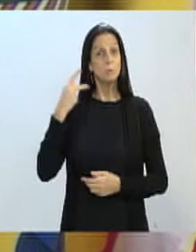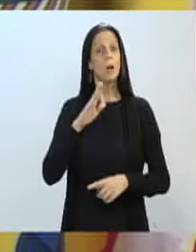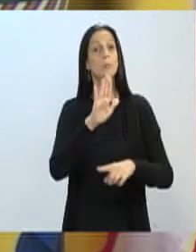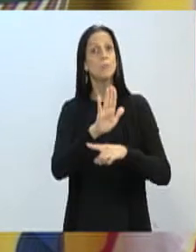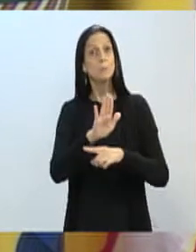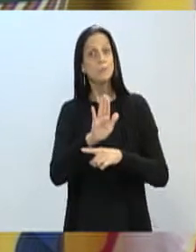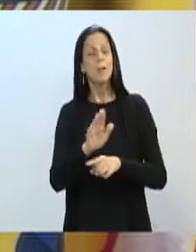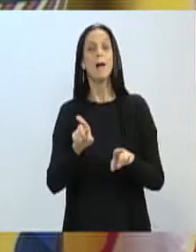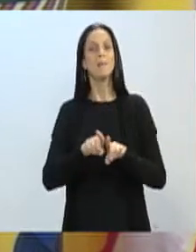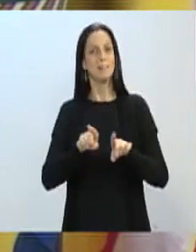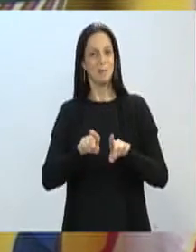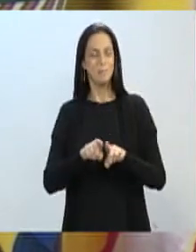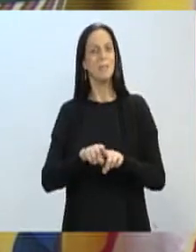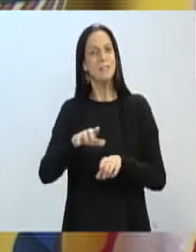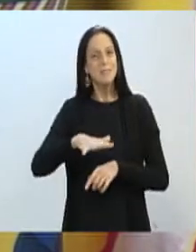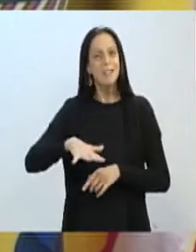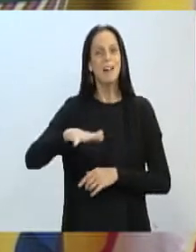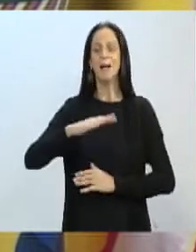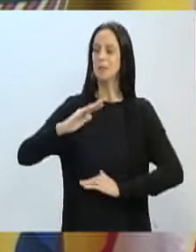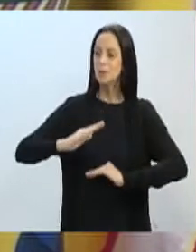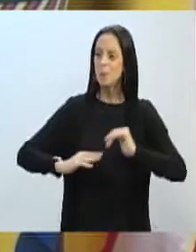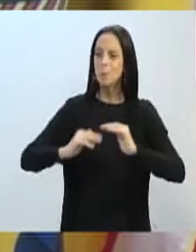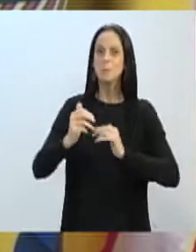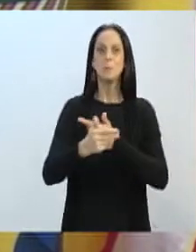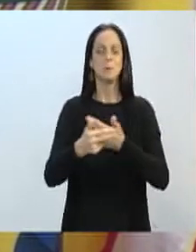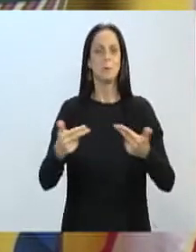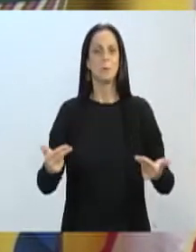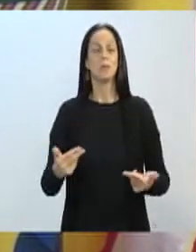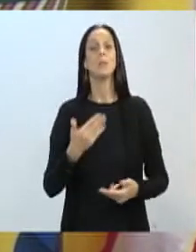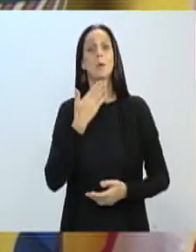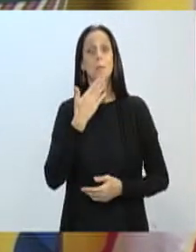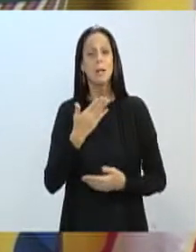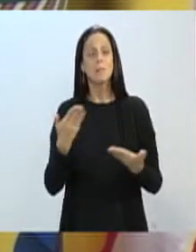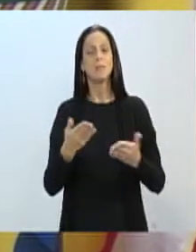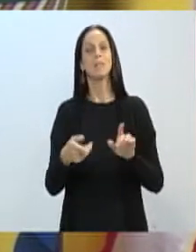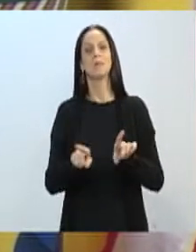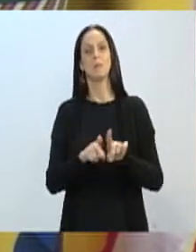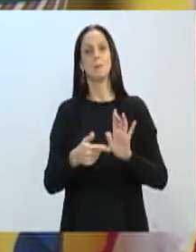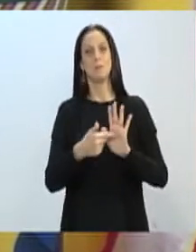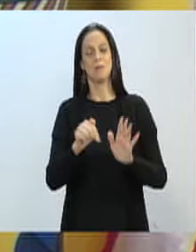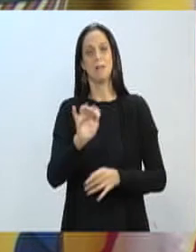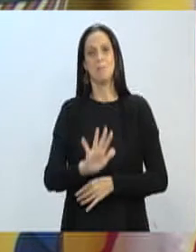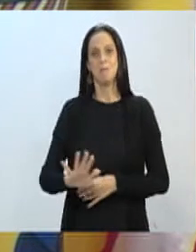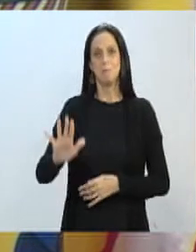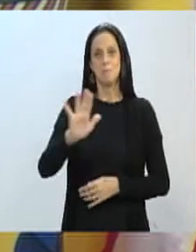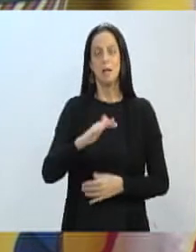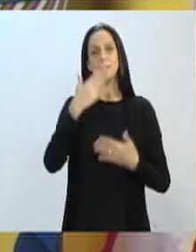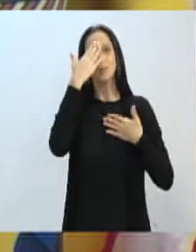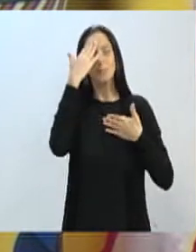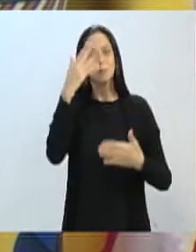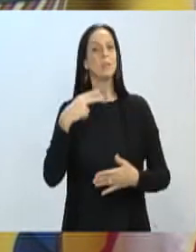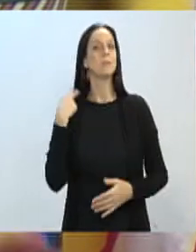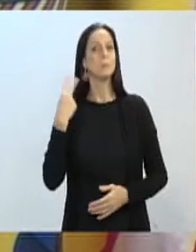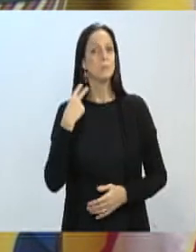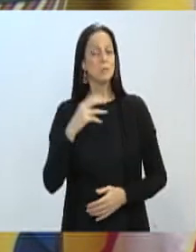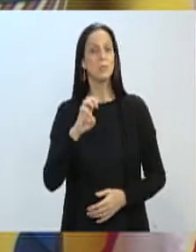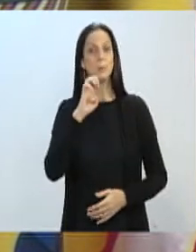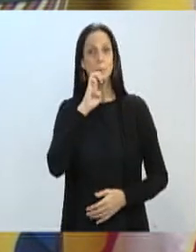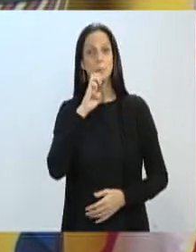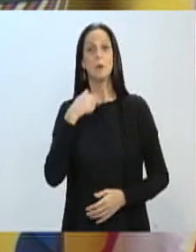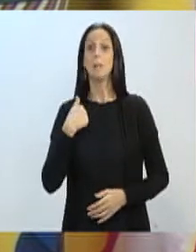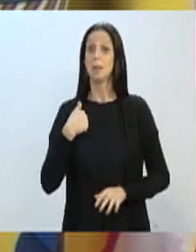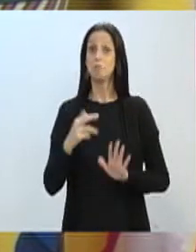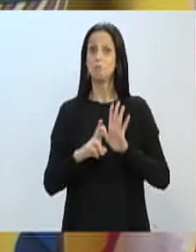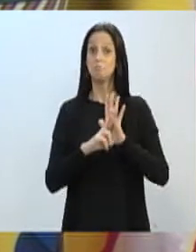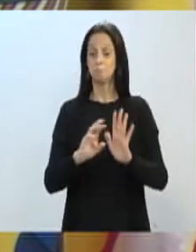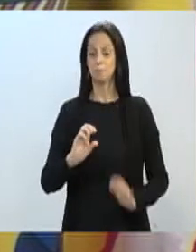questão de construção eu queria também é colocar uma imagem que hoje de manhã E agradecer o presidente Egídio que estive representando não